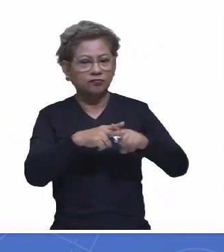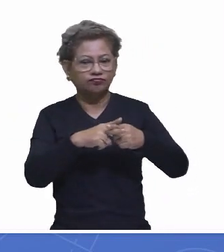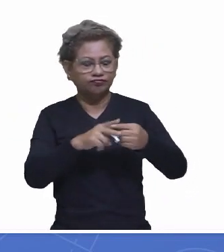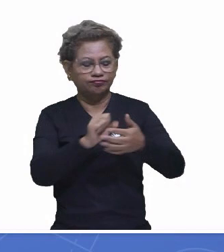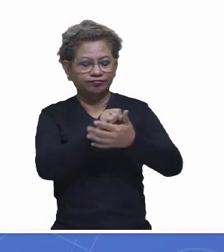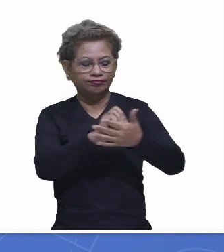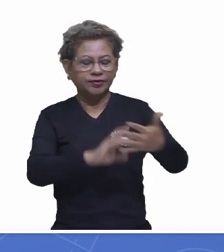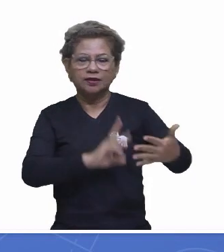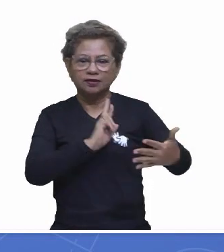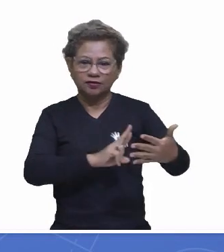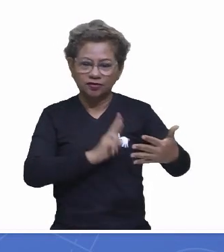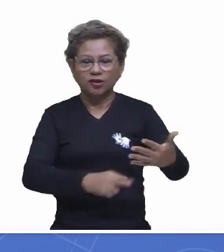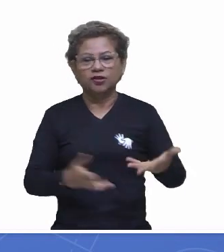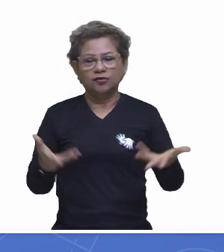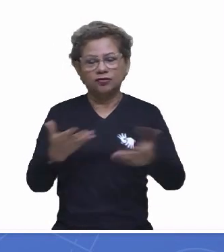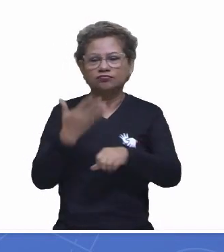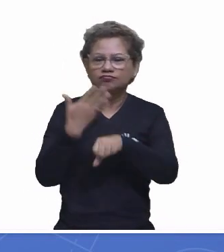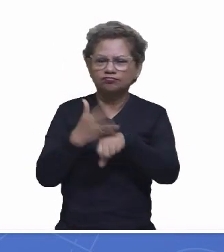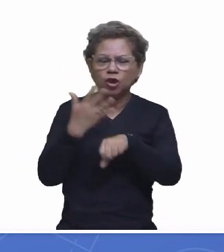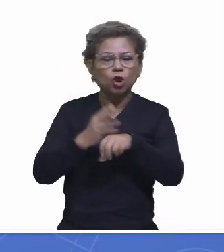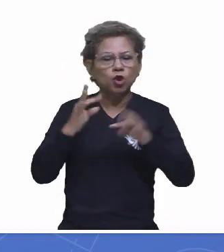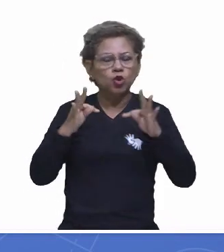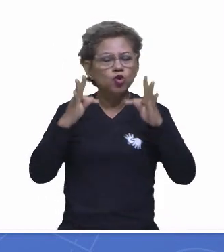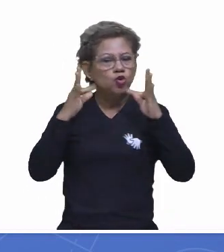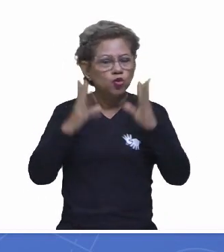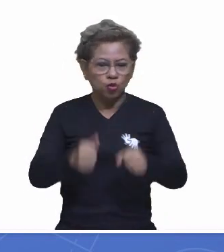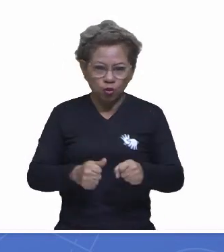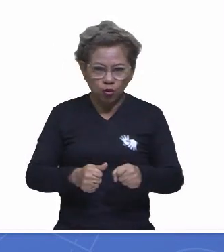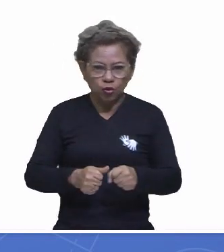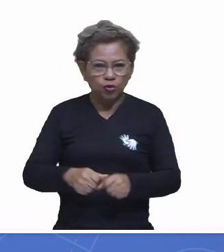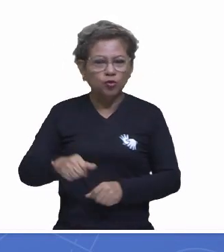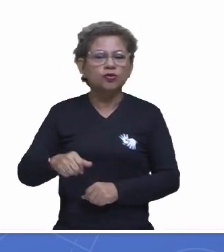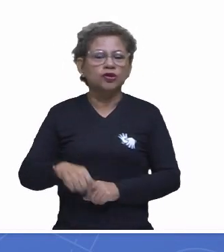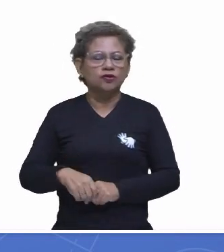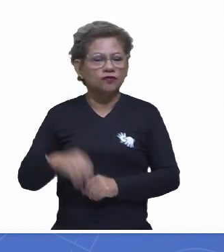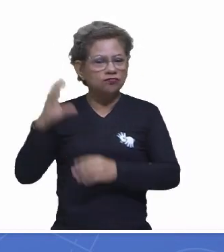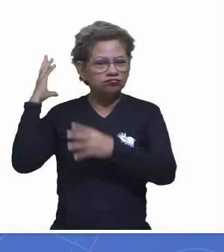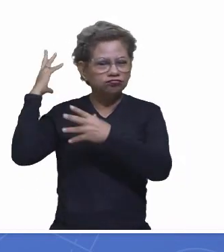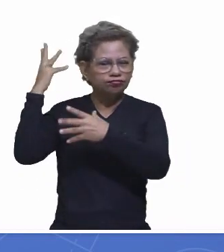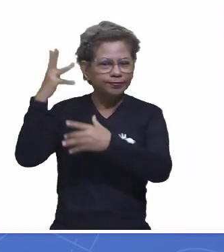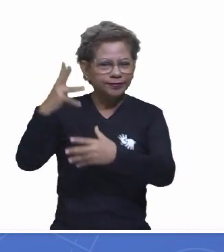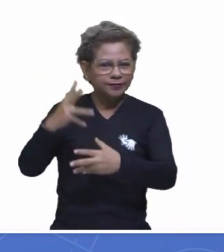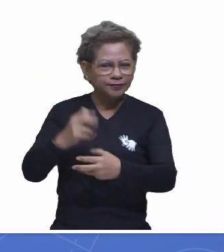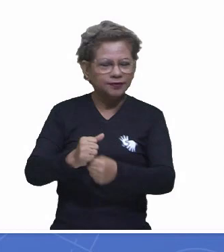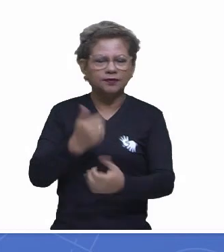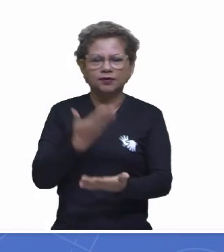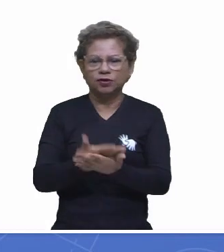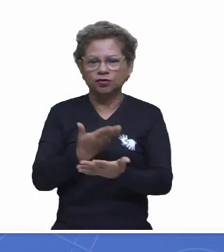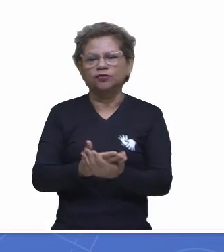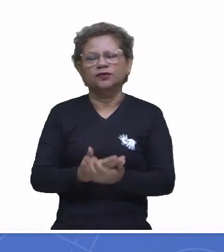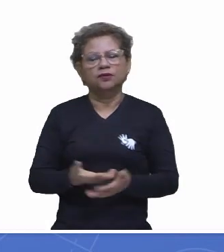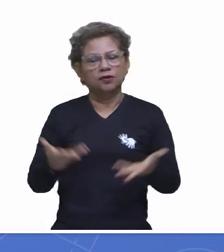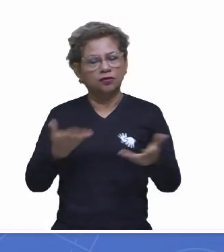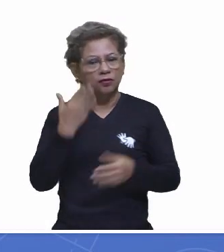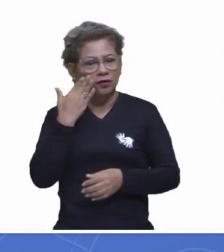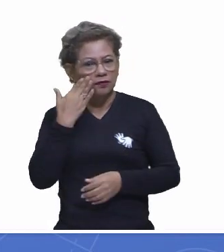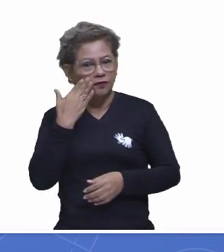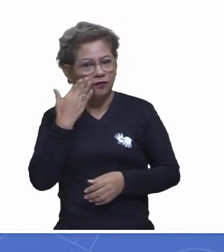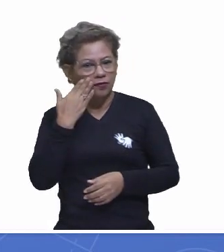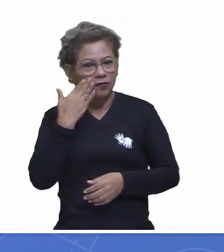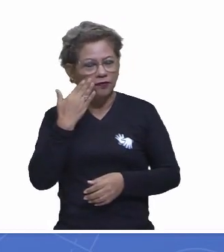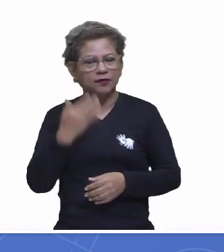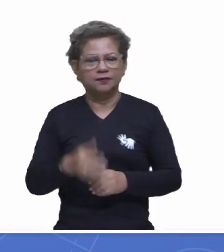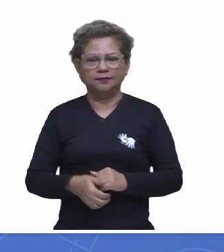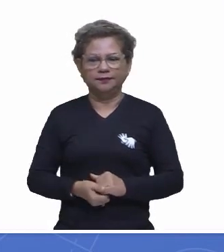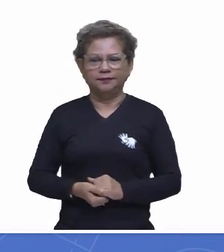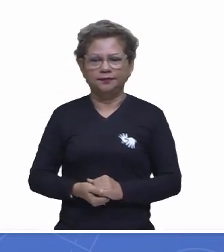Que foi colocar em prática aí tudo aquilo que foi visto ao longo das aulas, tá certo? Vamos agora, então, para o exercitando e essas questões de